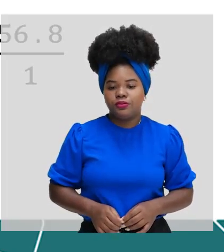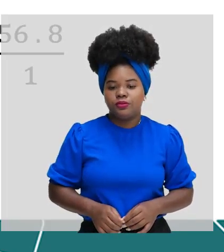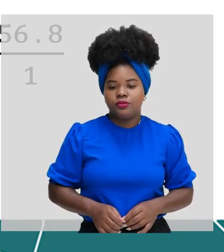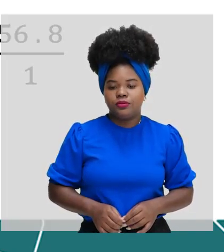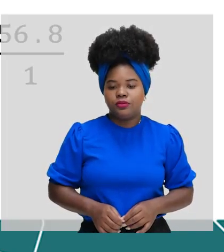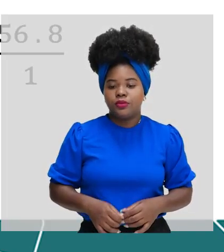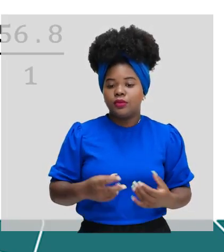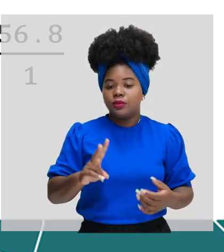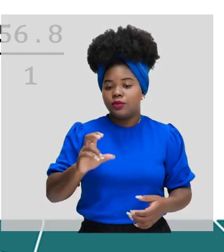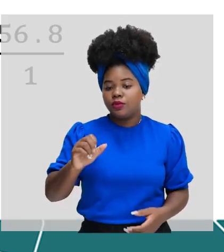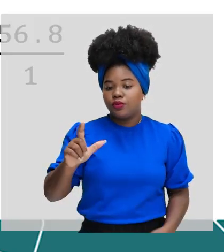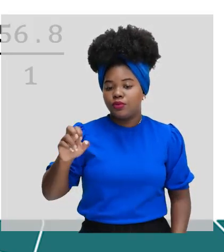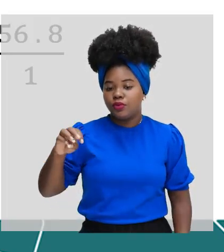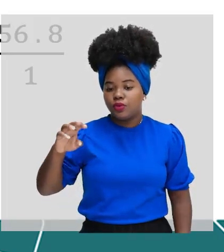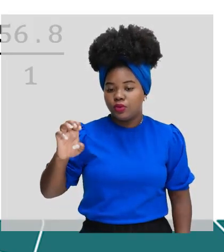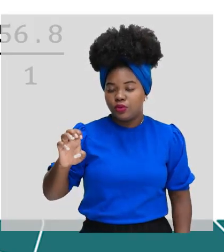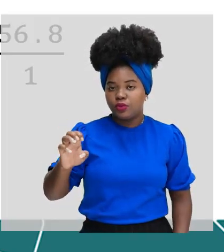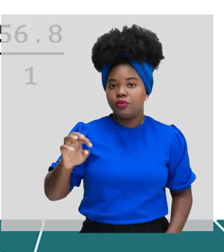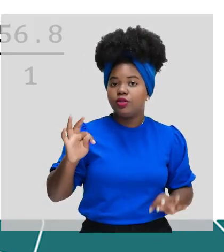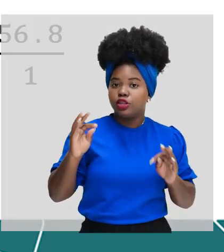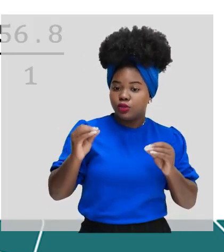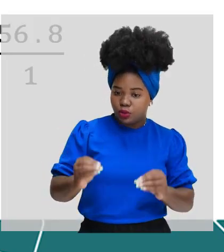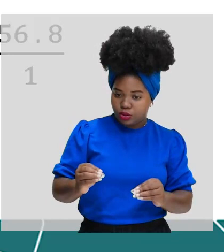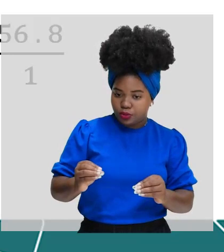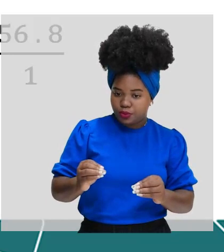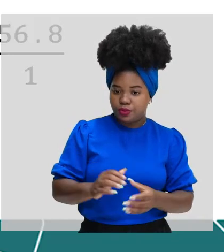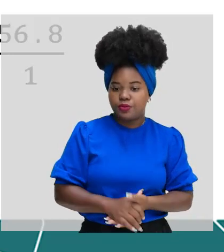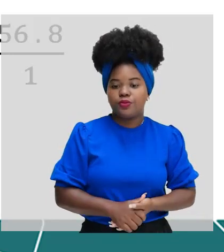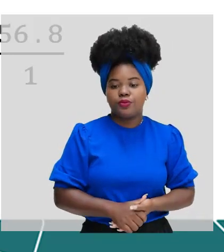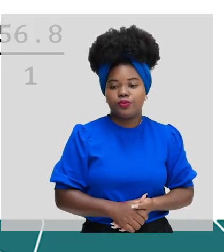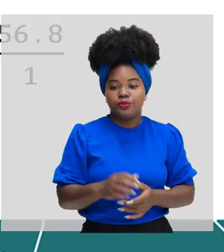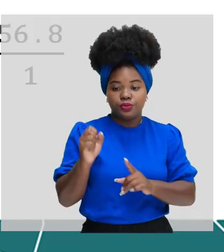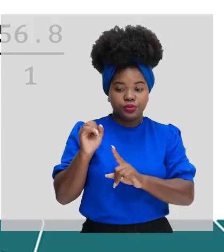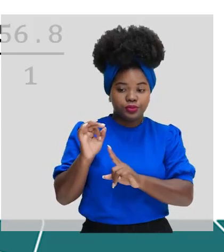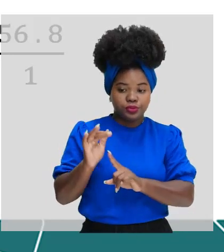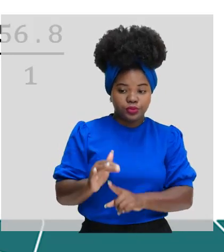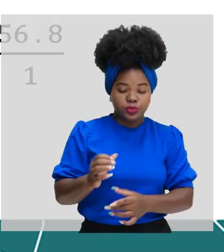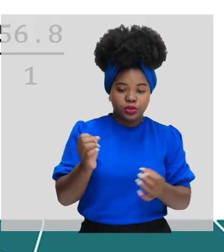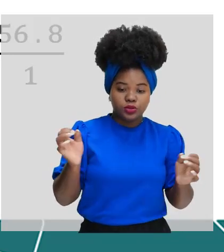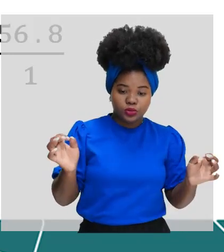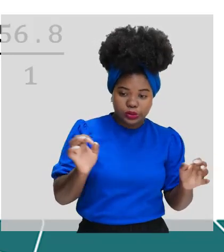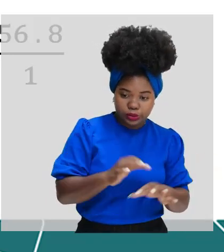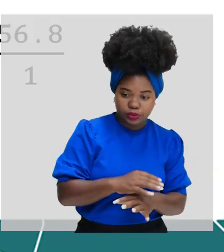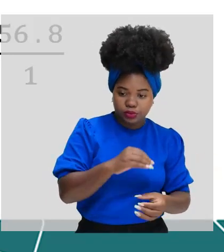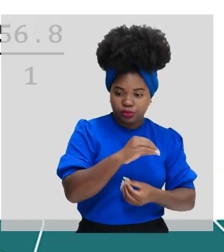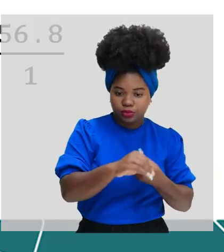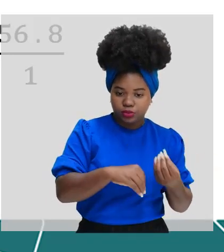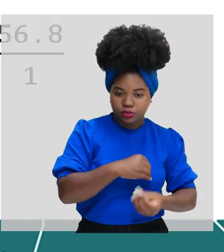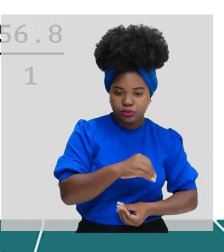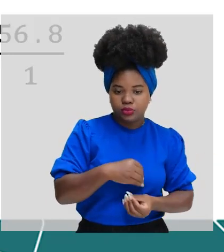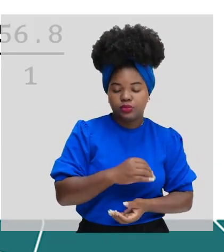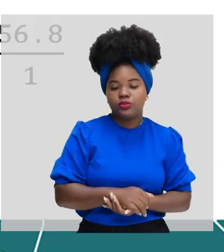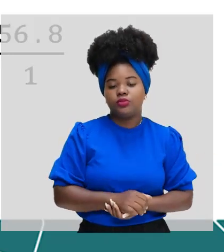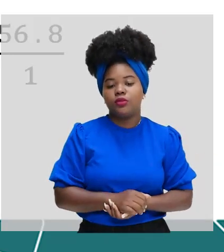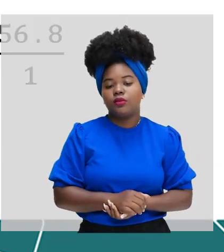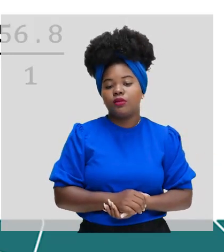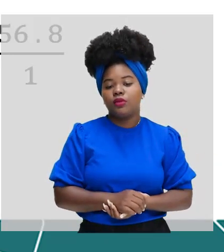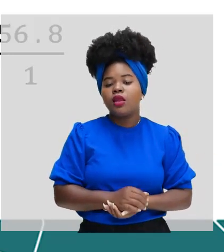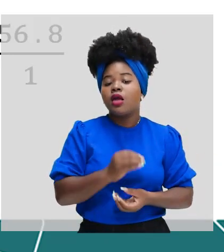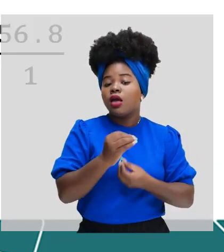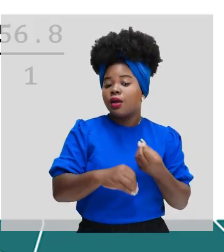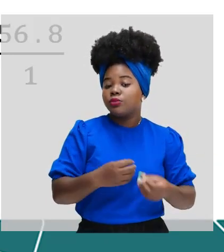volume total dos gases no final da reação. Porque, olha só, a reação